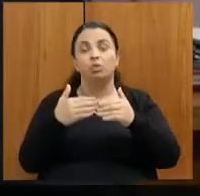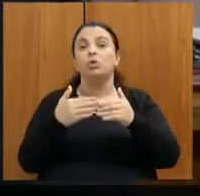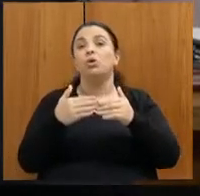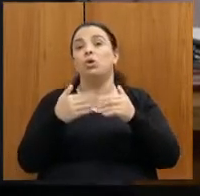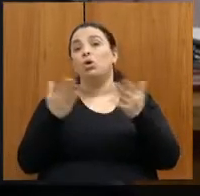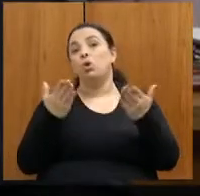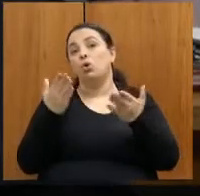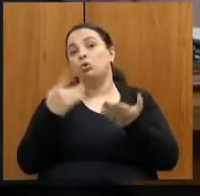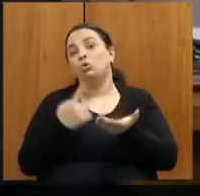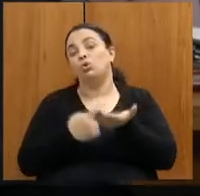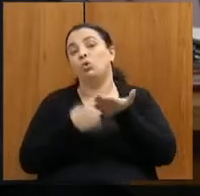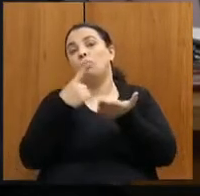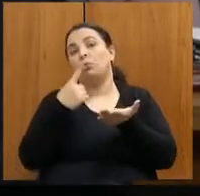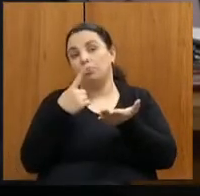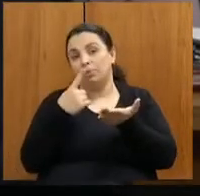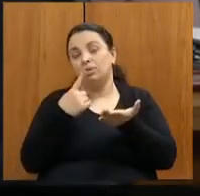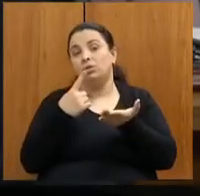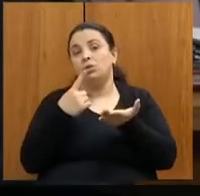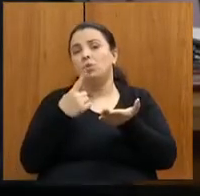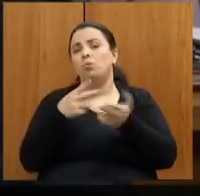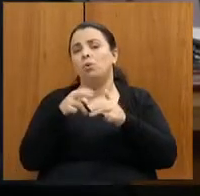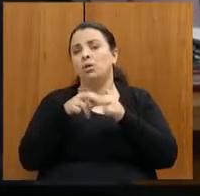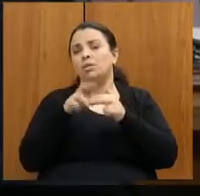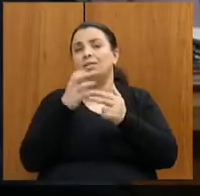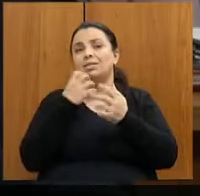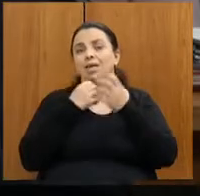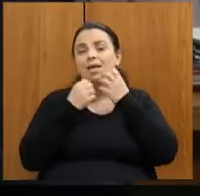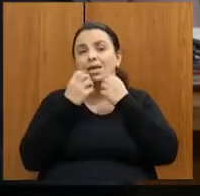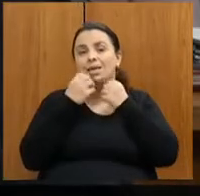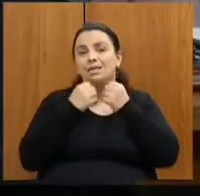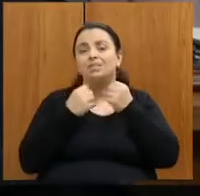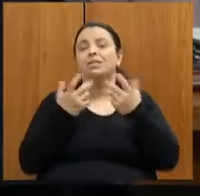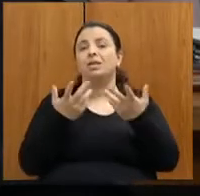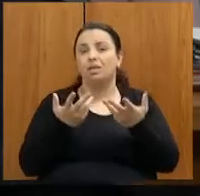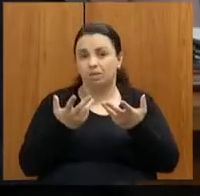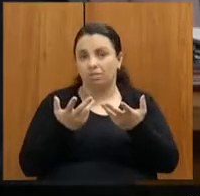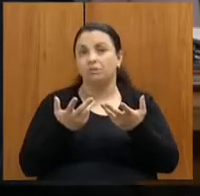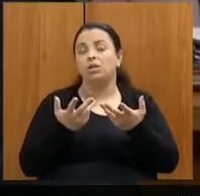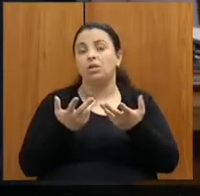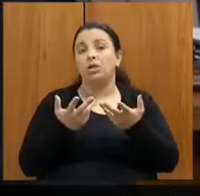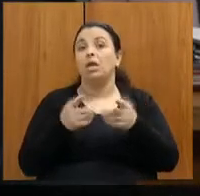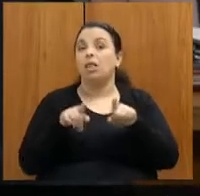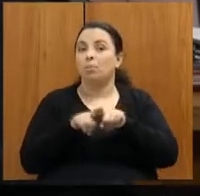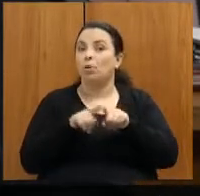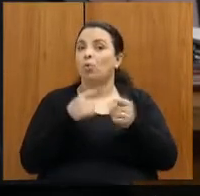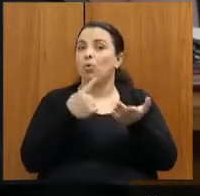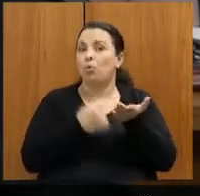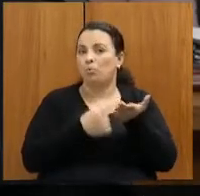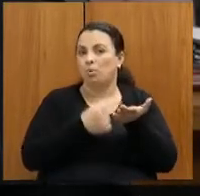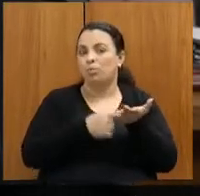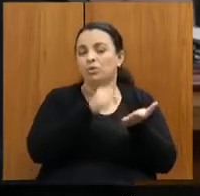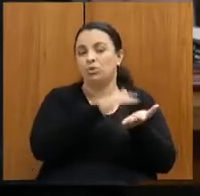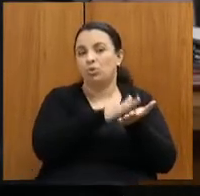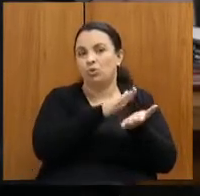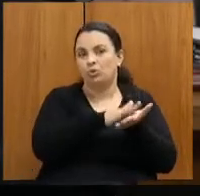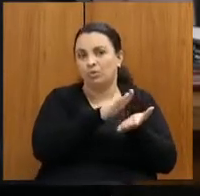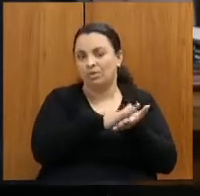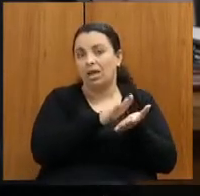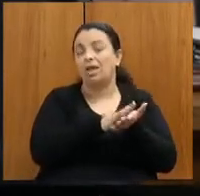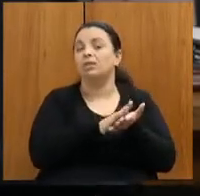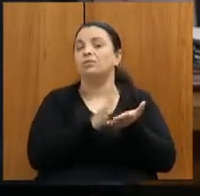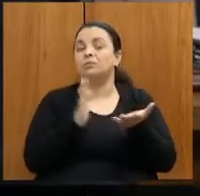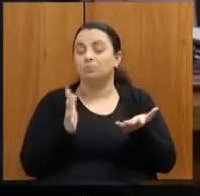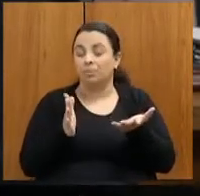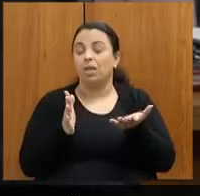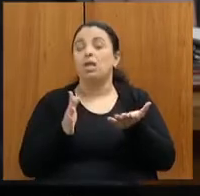em função de ter um compromisso em cima dos seus receitas todos eles os compromissos com as despesas com base nas receitas e o impacto como senhor